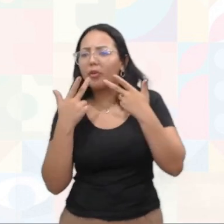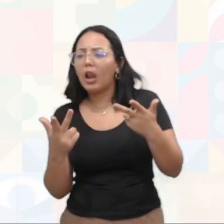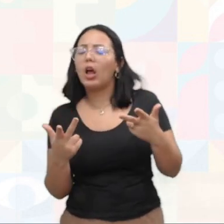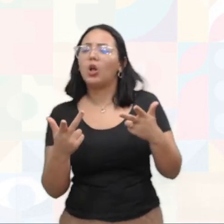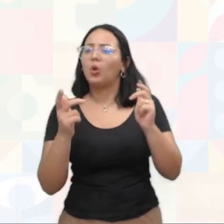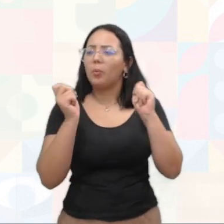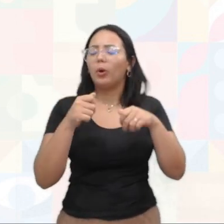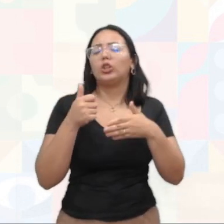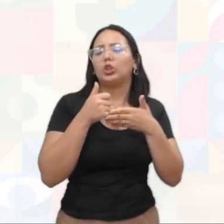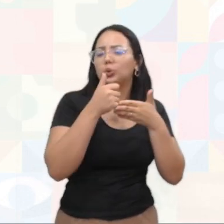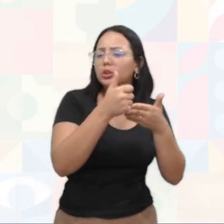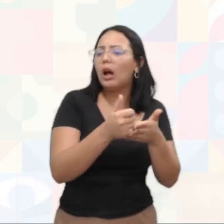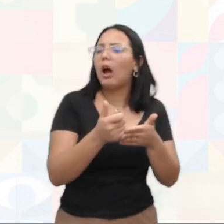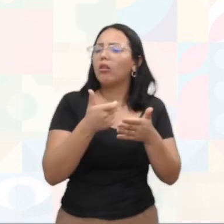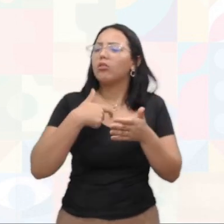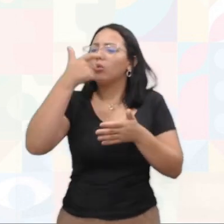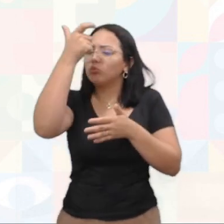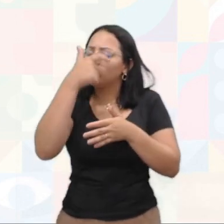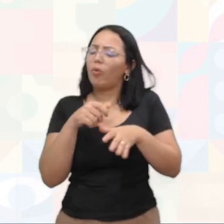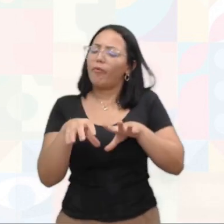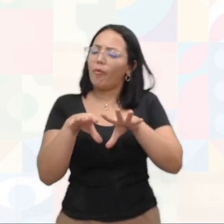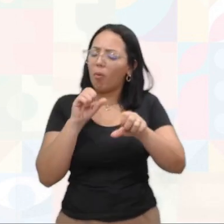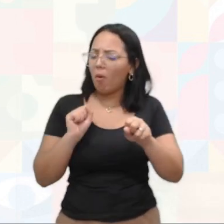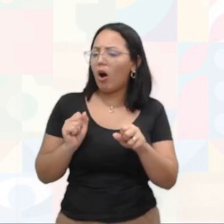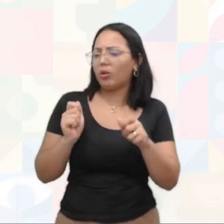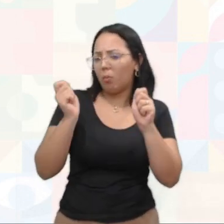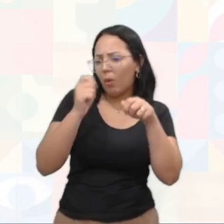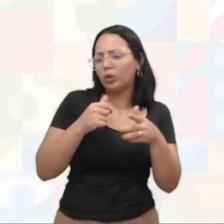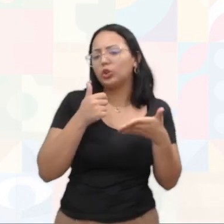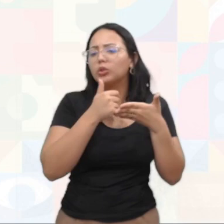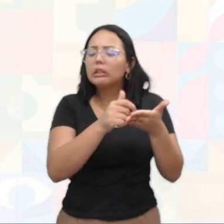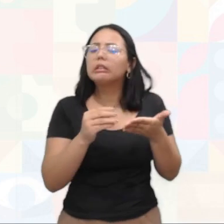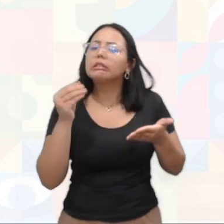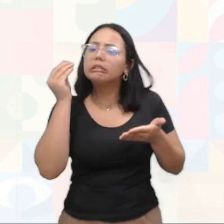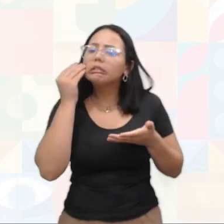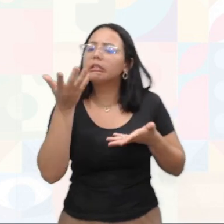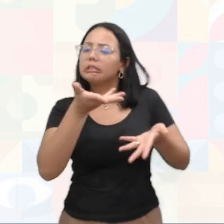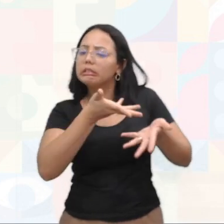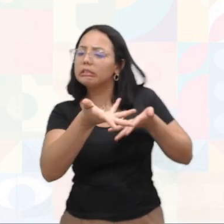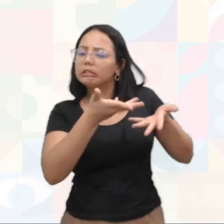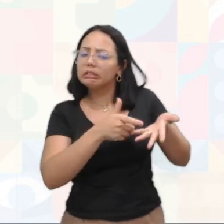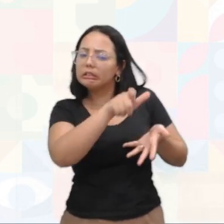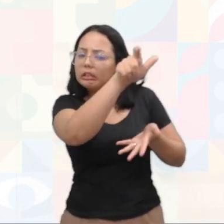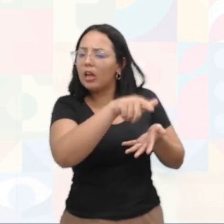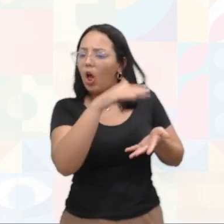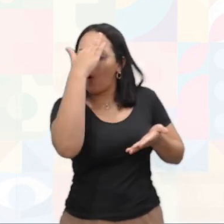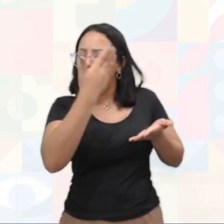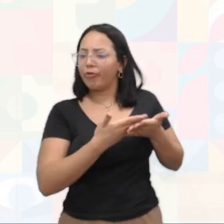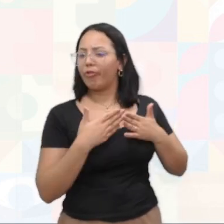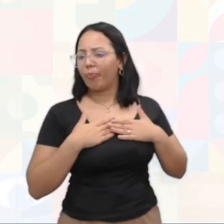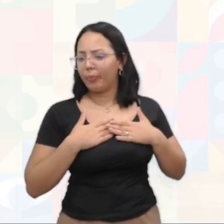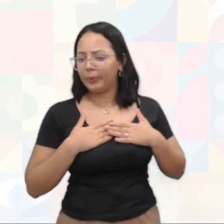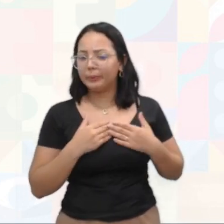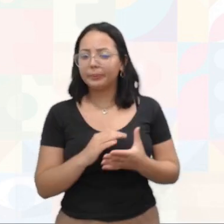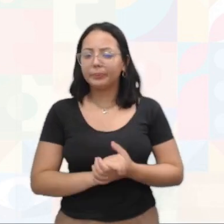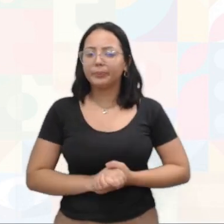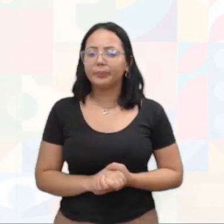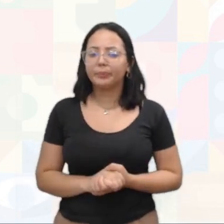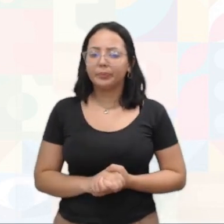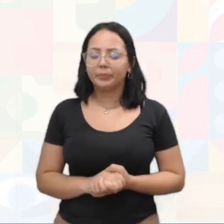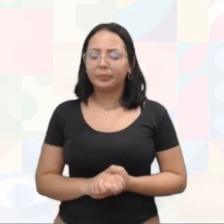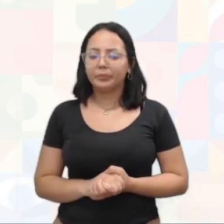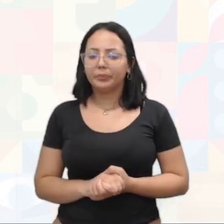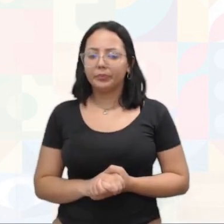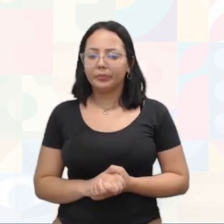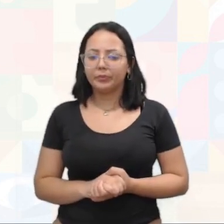é socorrista, que você pode prestar atendimento e vai tentando adquirir a confiança dela para auxiliar